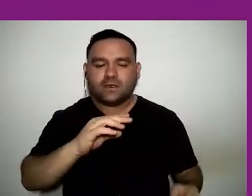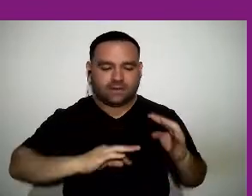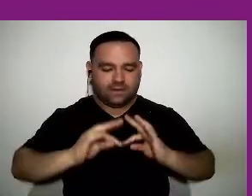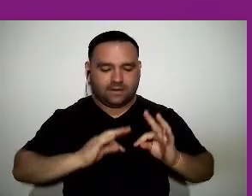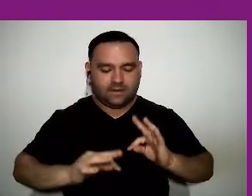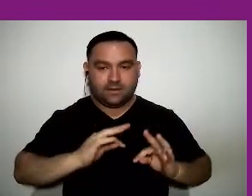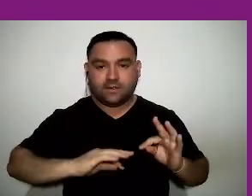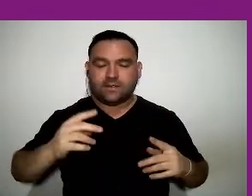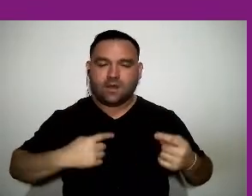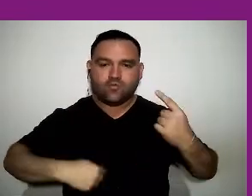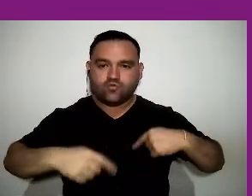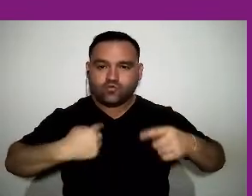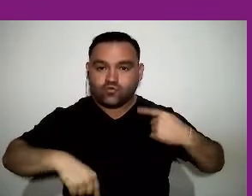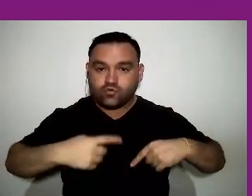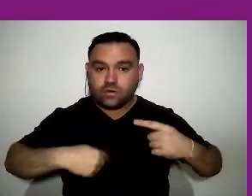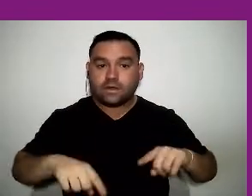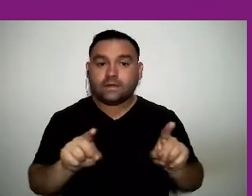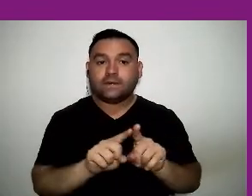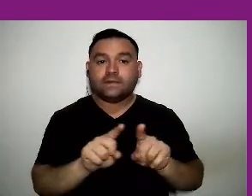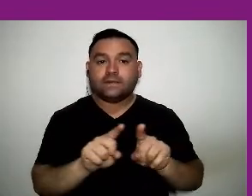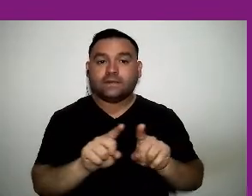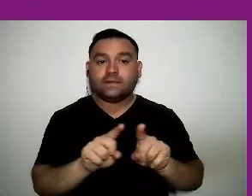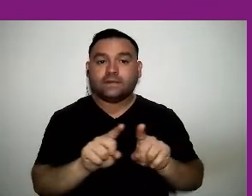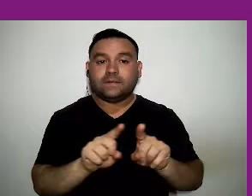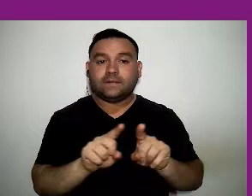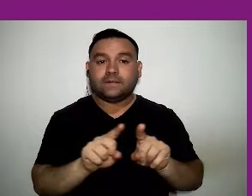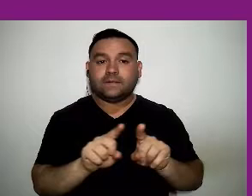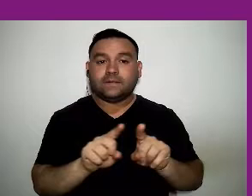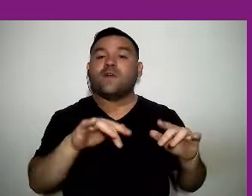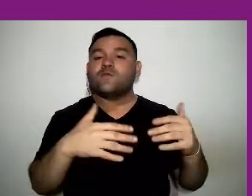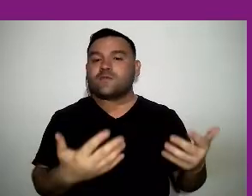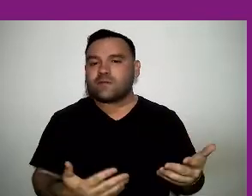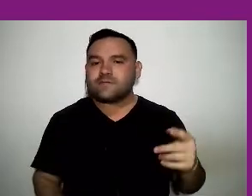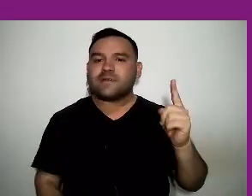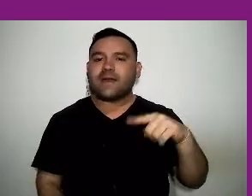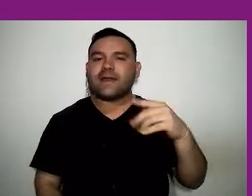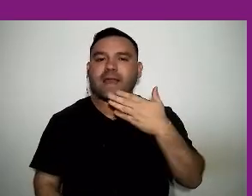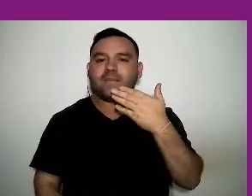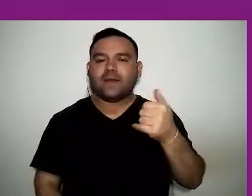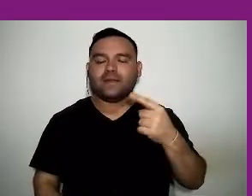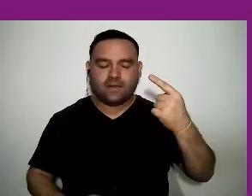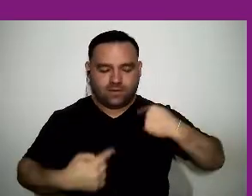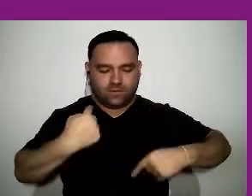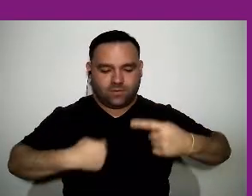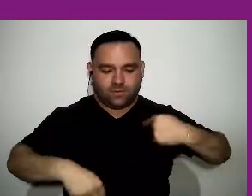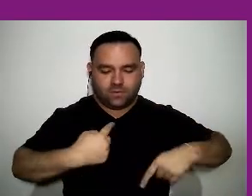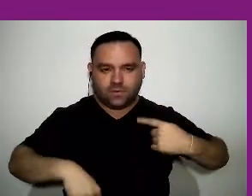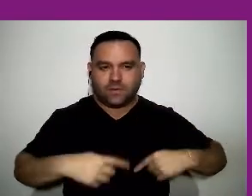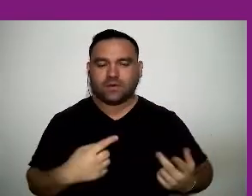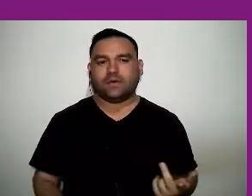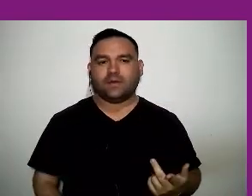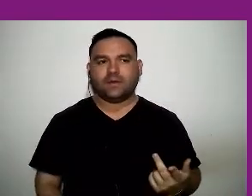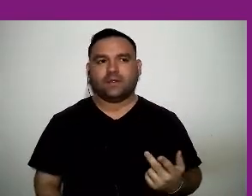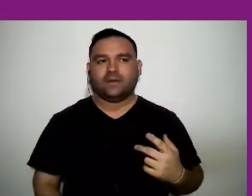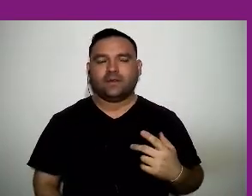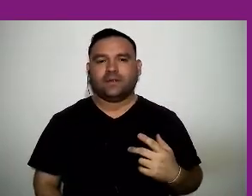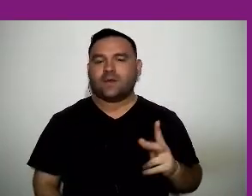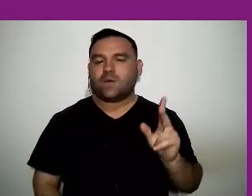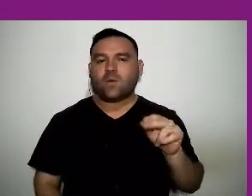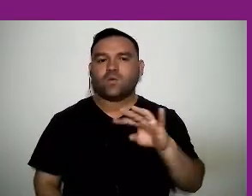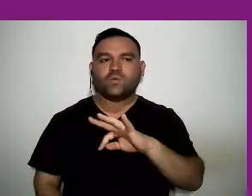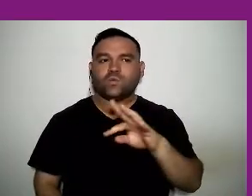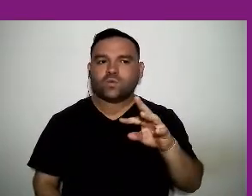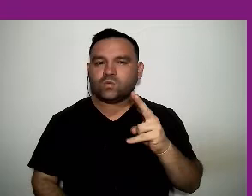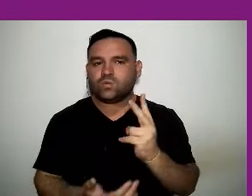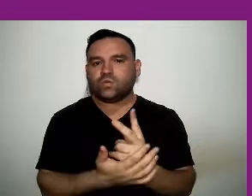alto fluxo, e a meta era realmente melhorar a oxigenação, como